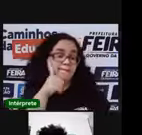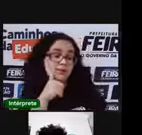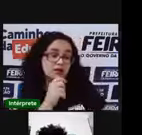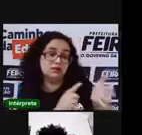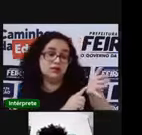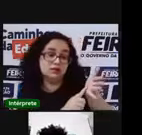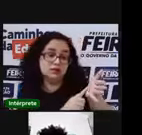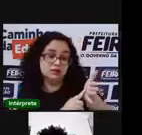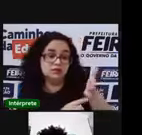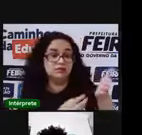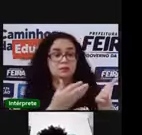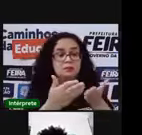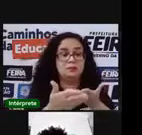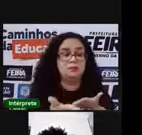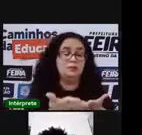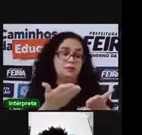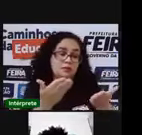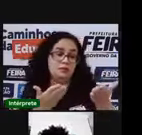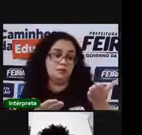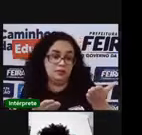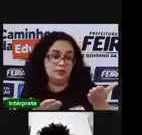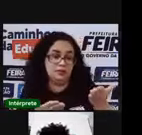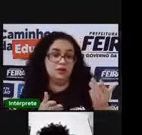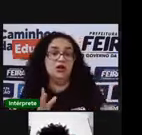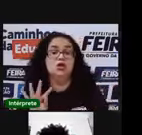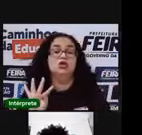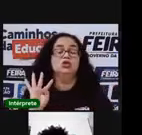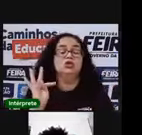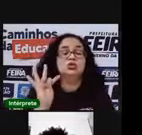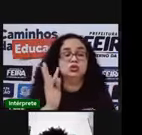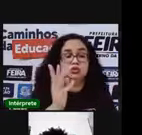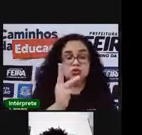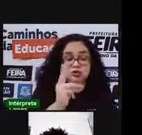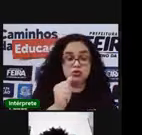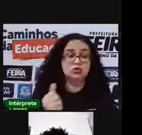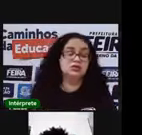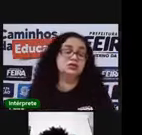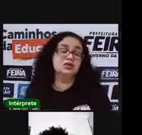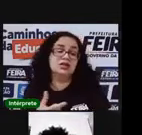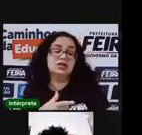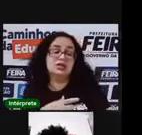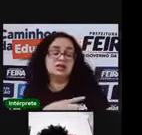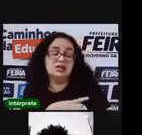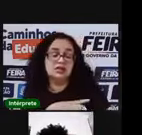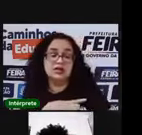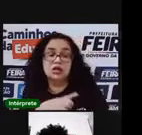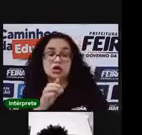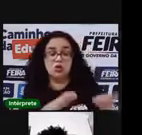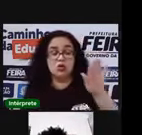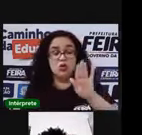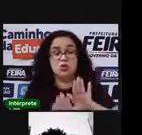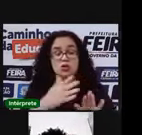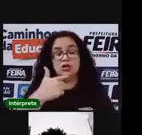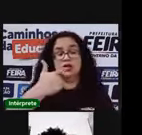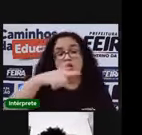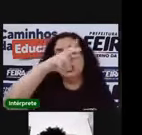e vice-versa, não é? Então, todos nós devemos tratar o outro,